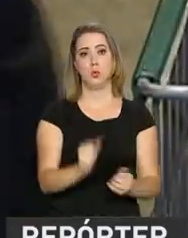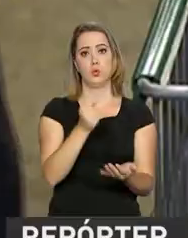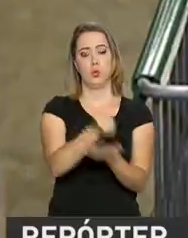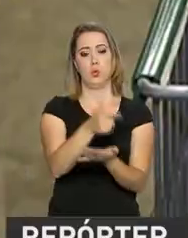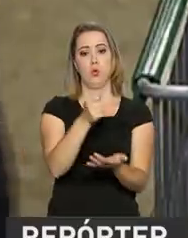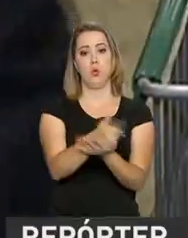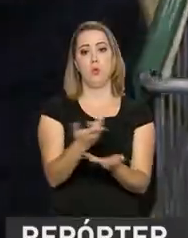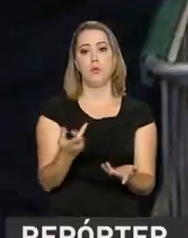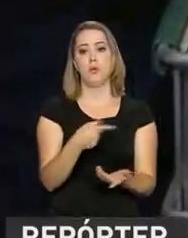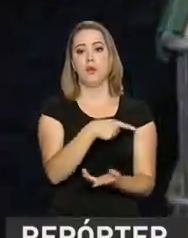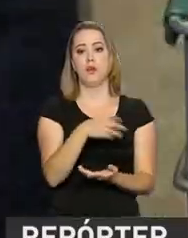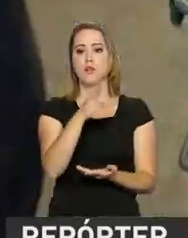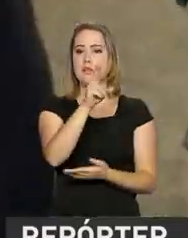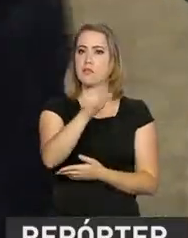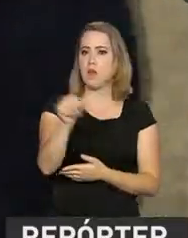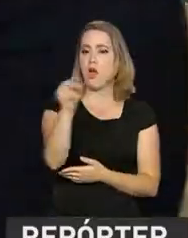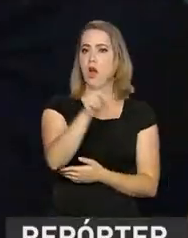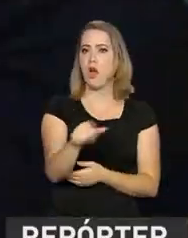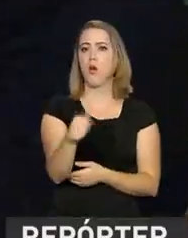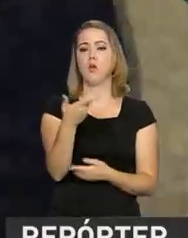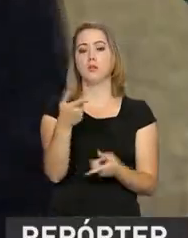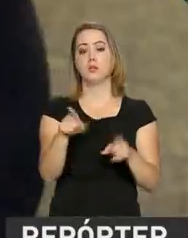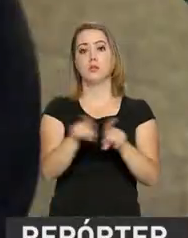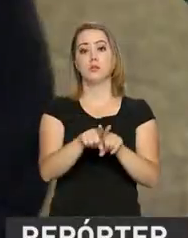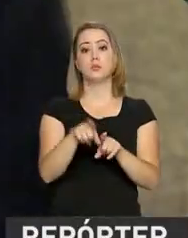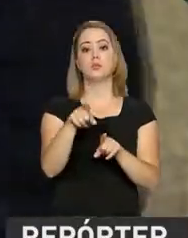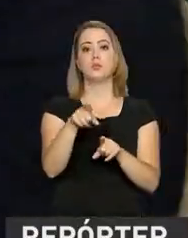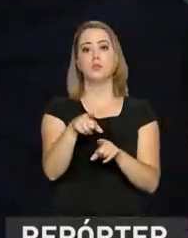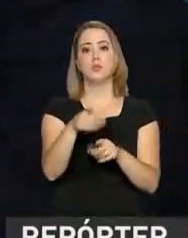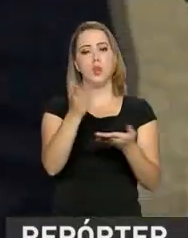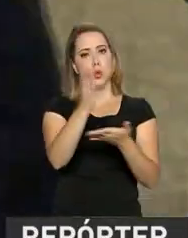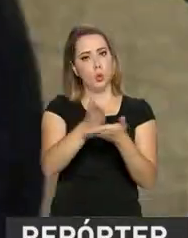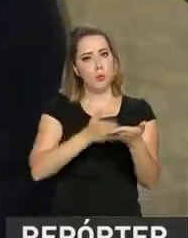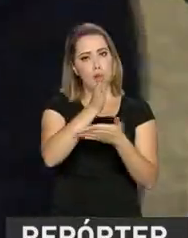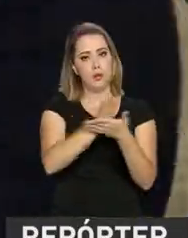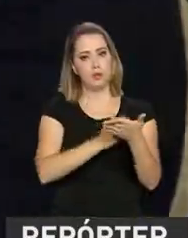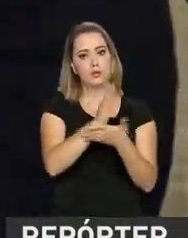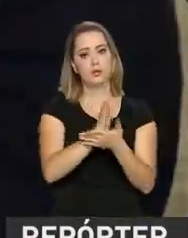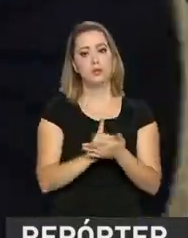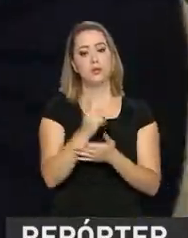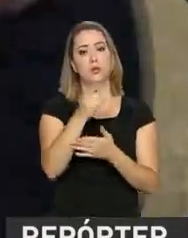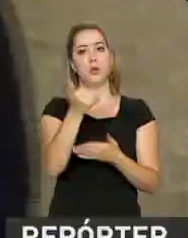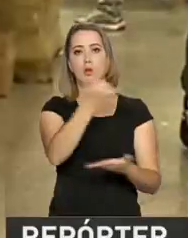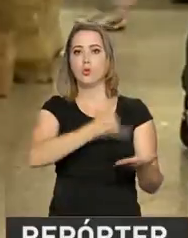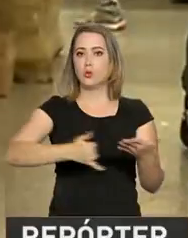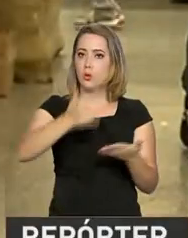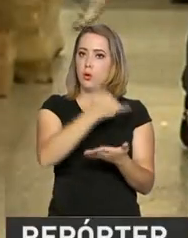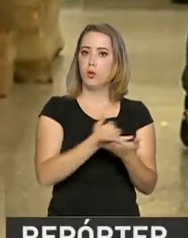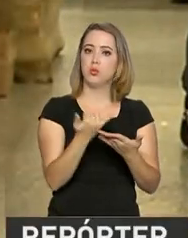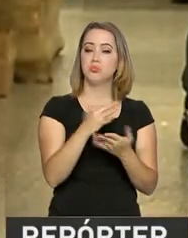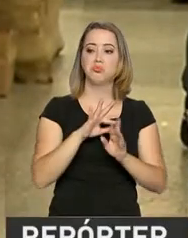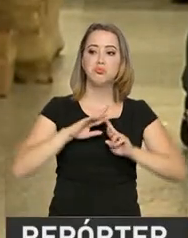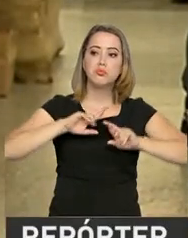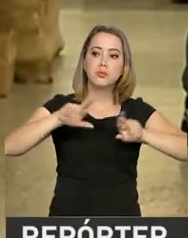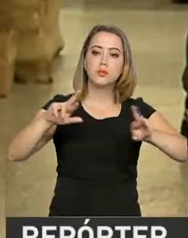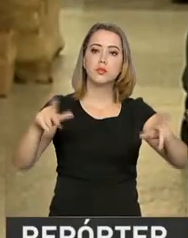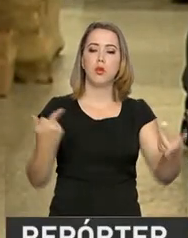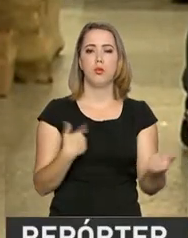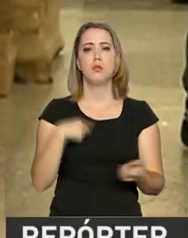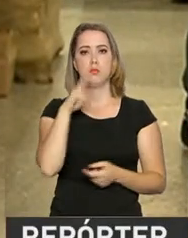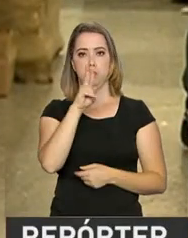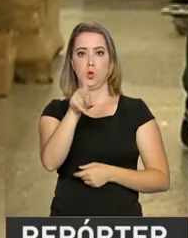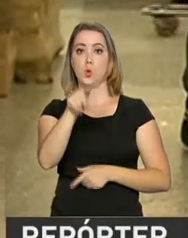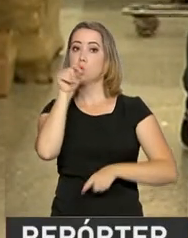em pó, 2 pacotes de biscoito, 1 sachê de molho de tomate e 1 litro de óleo de soja. Tudo isso depende das